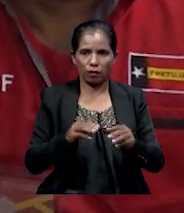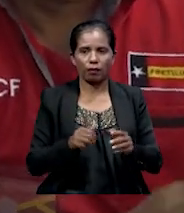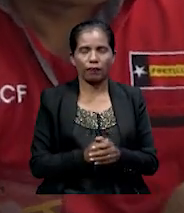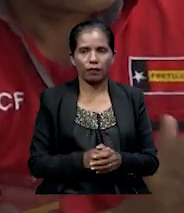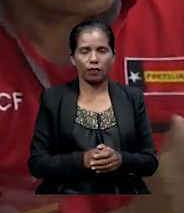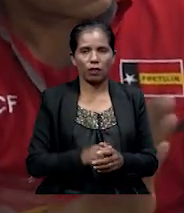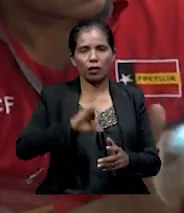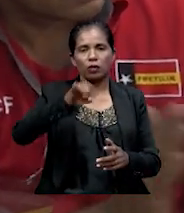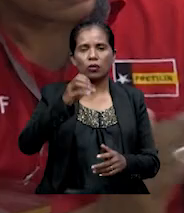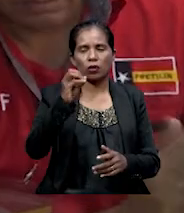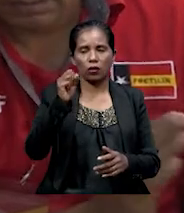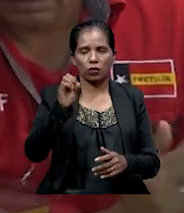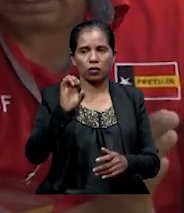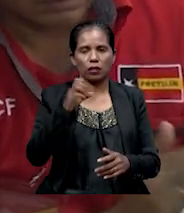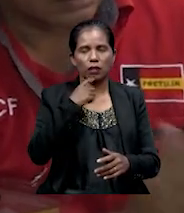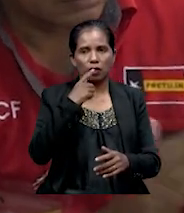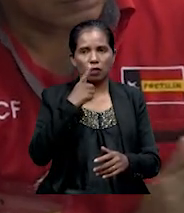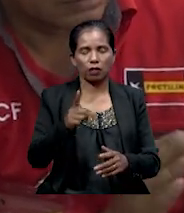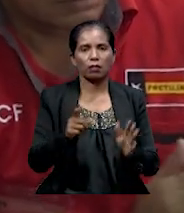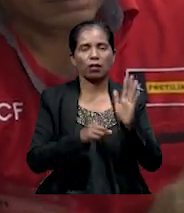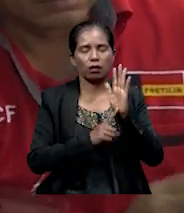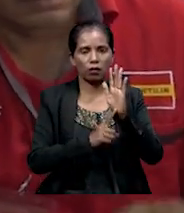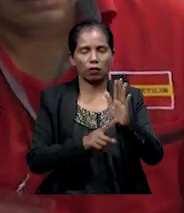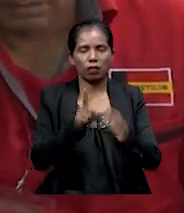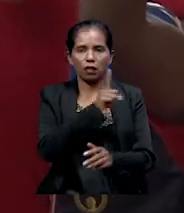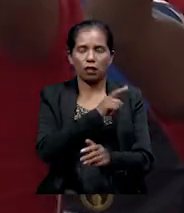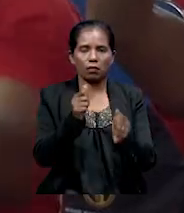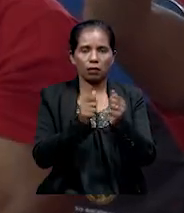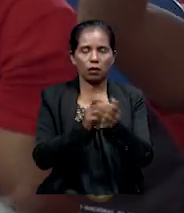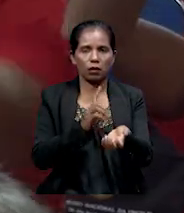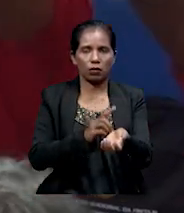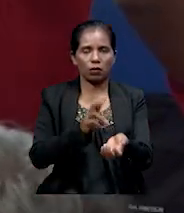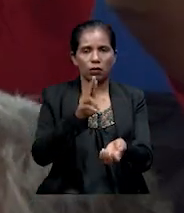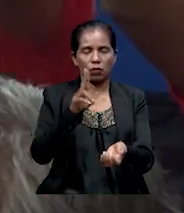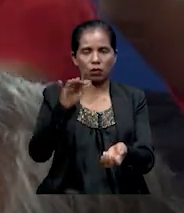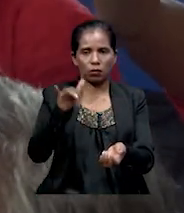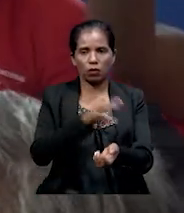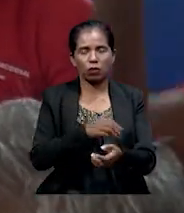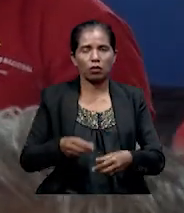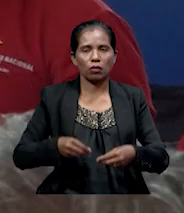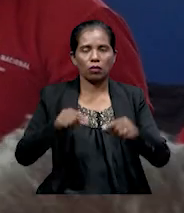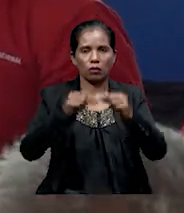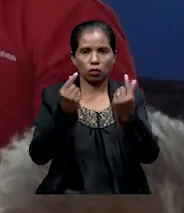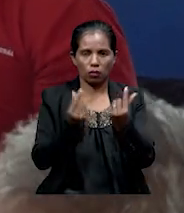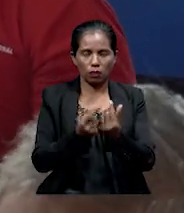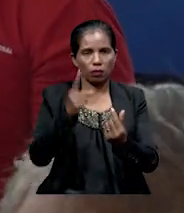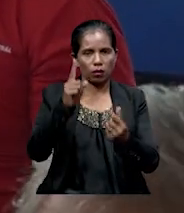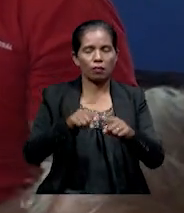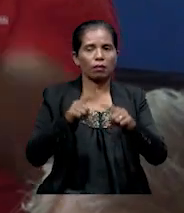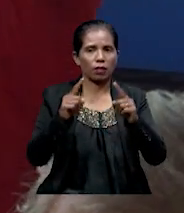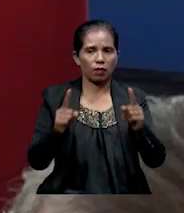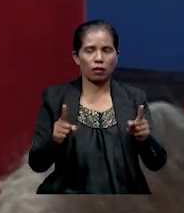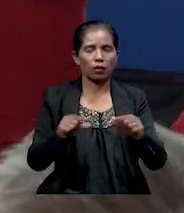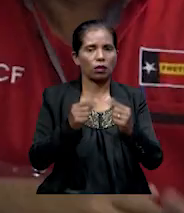José Agustín Chequera Somozo substituir lera nan timur hamutu korui Maria de Arauzu ho di forma pakote ida, mebe pakote